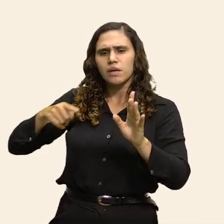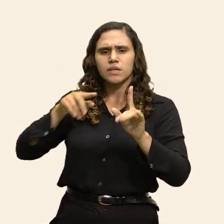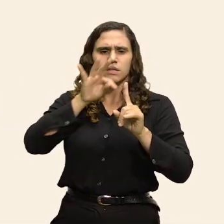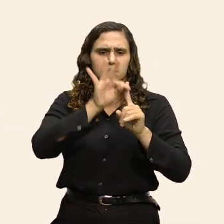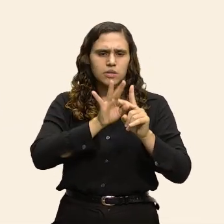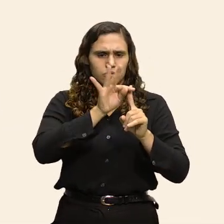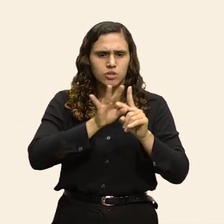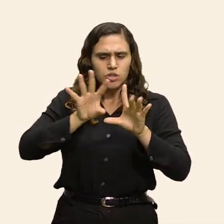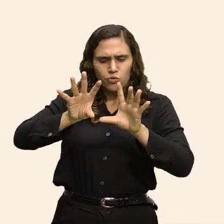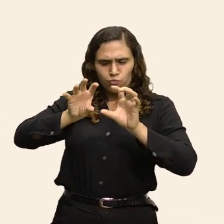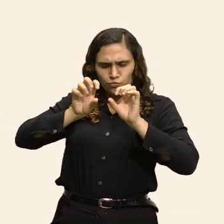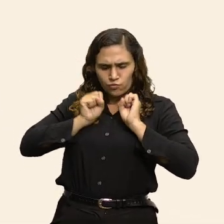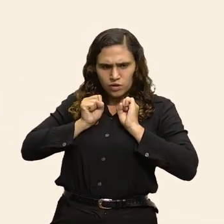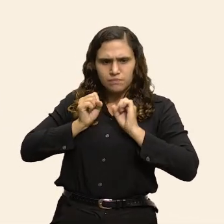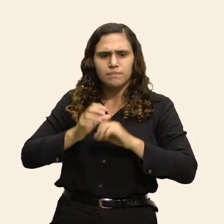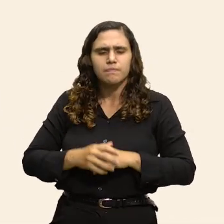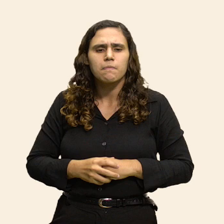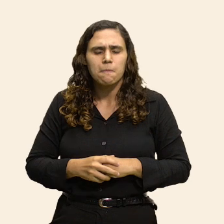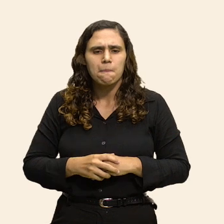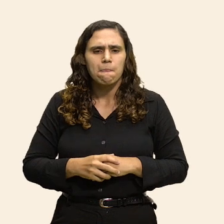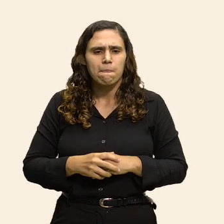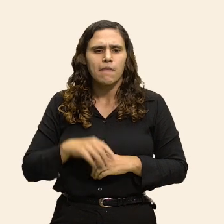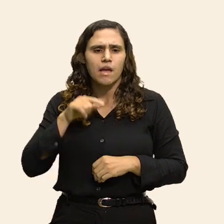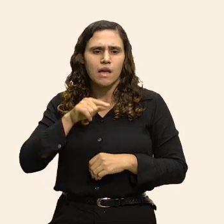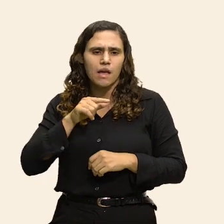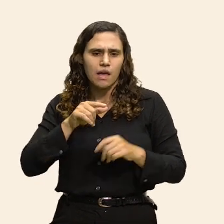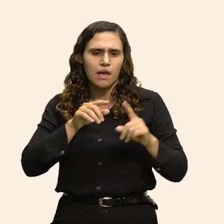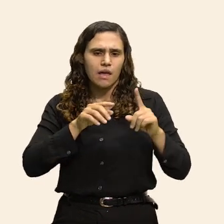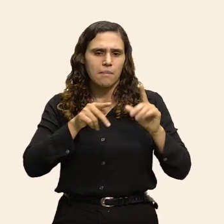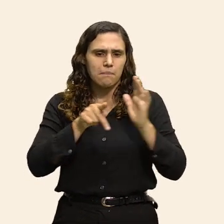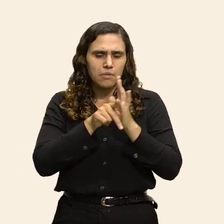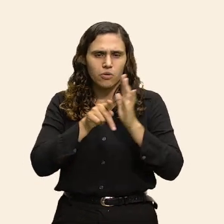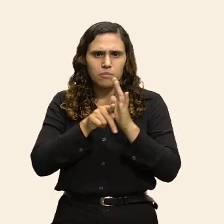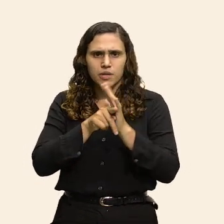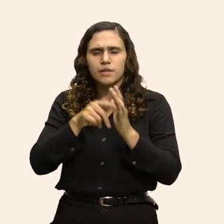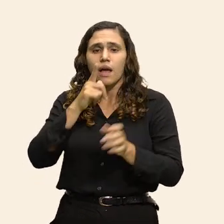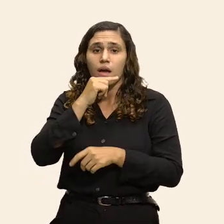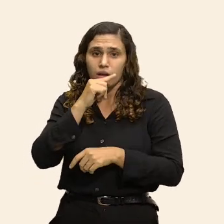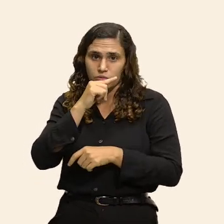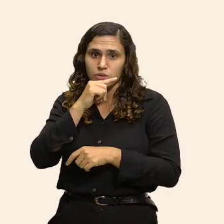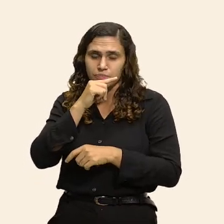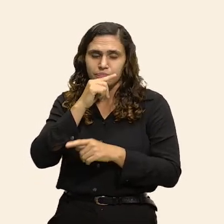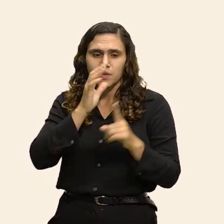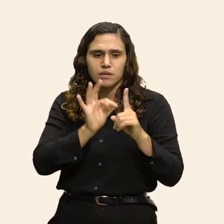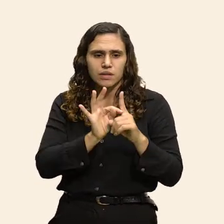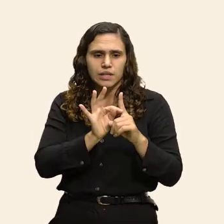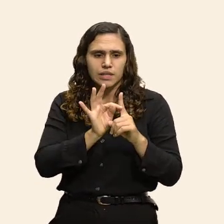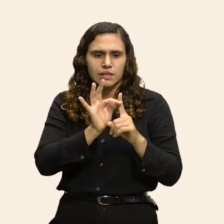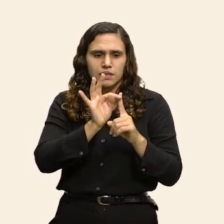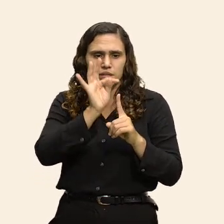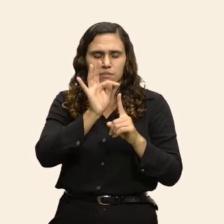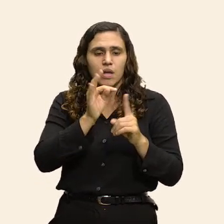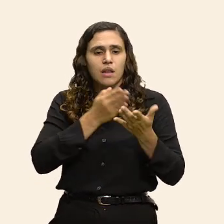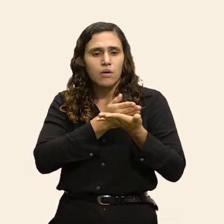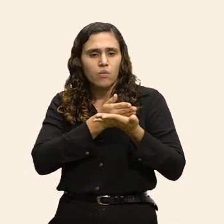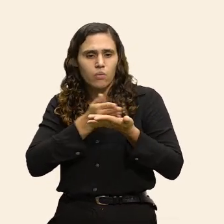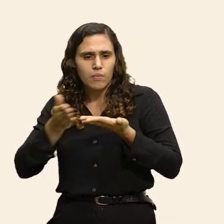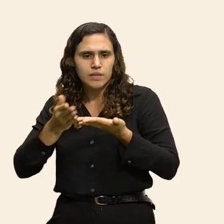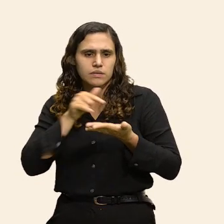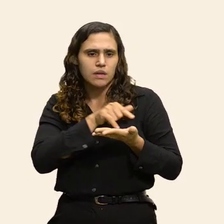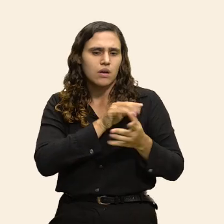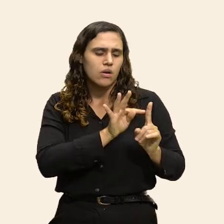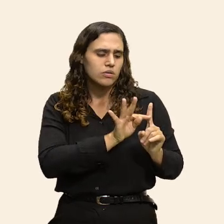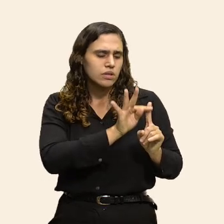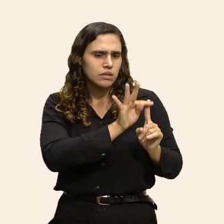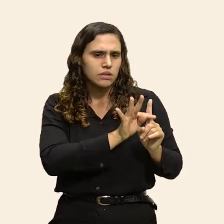Esse gráfico aqui é o gráfico de mudança do estado físico da água. Então nós temos aqui a parte da água que começa com uma temperatura em